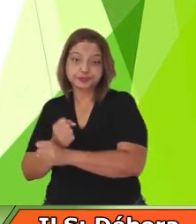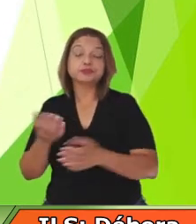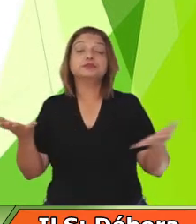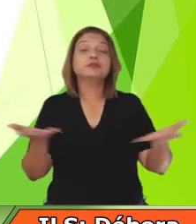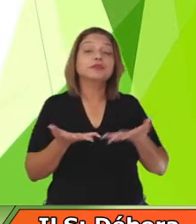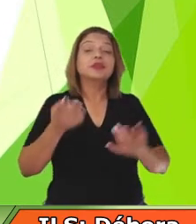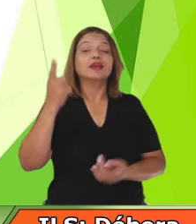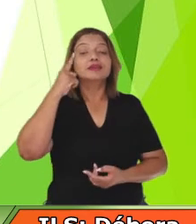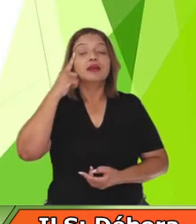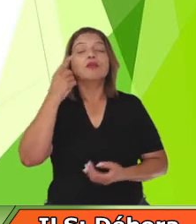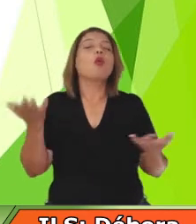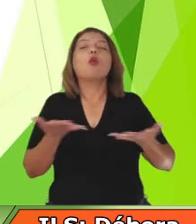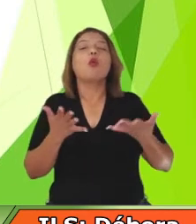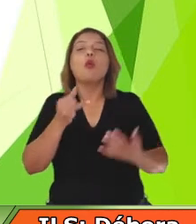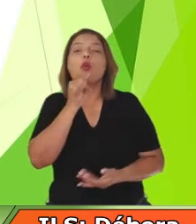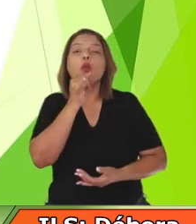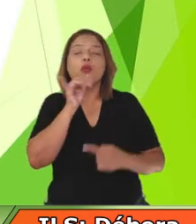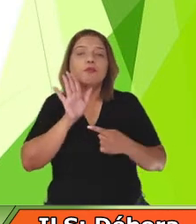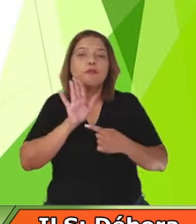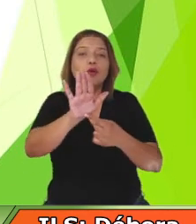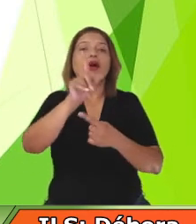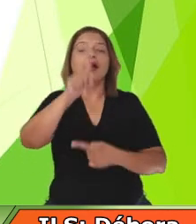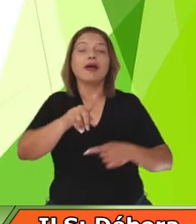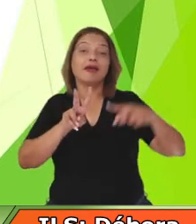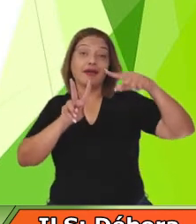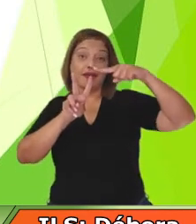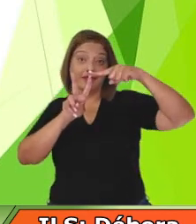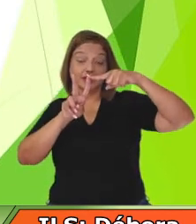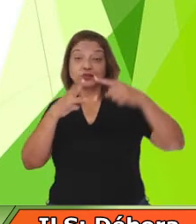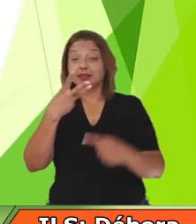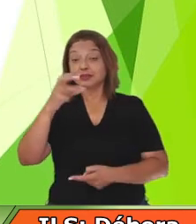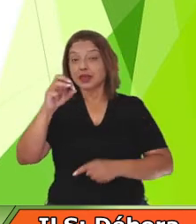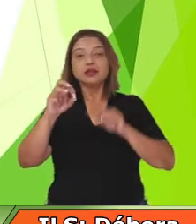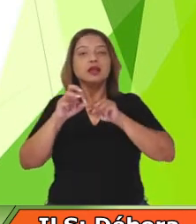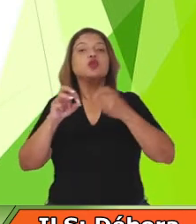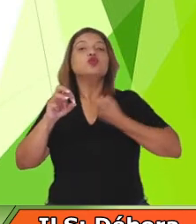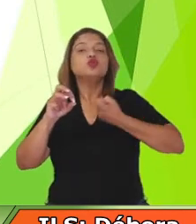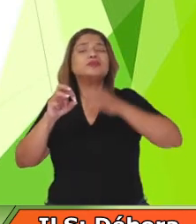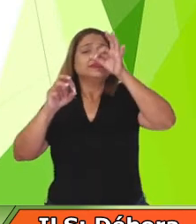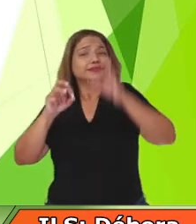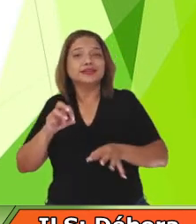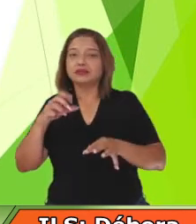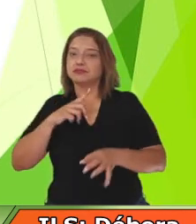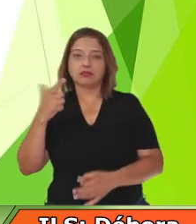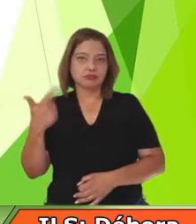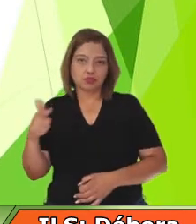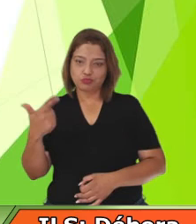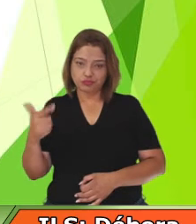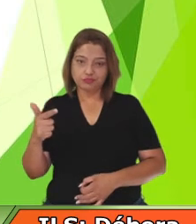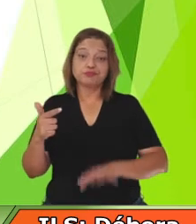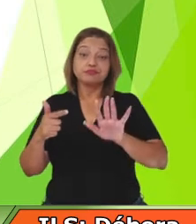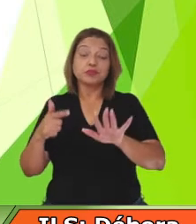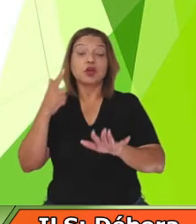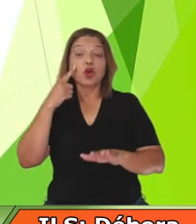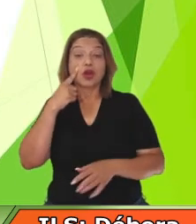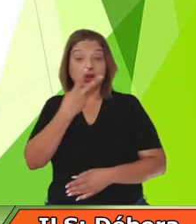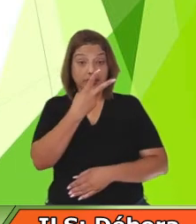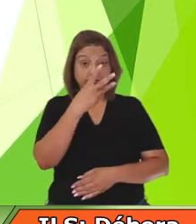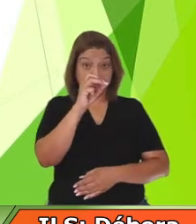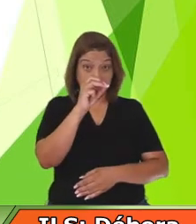de raiz de 30, que não tem raiz exata. 30 pode ser escrito